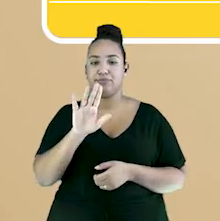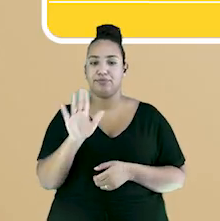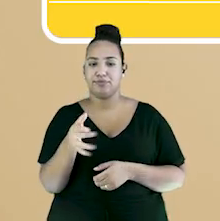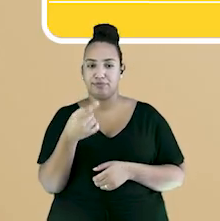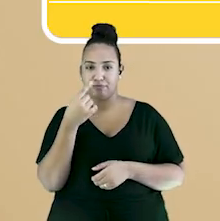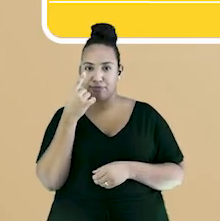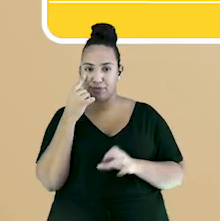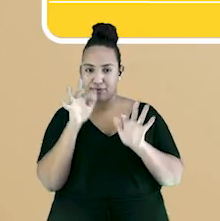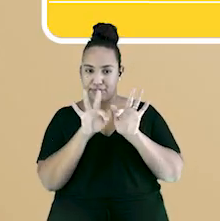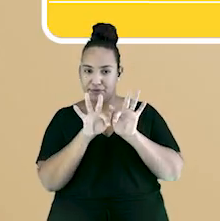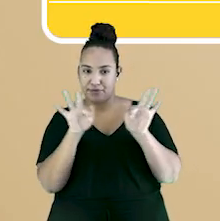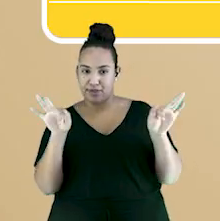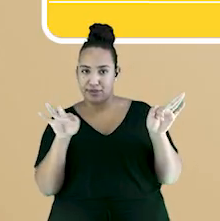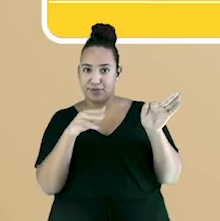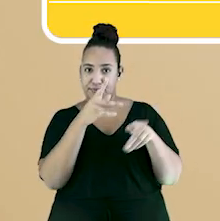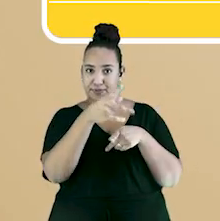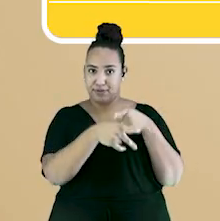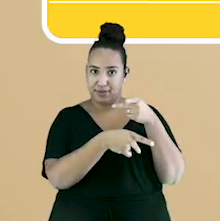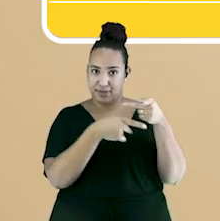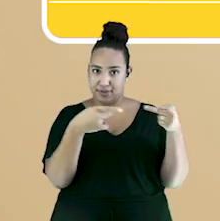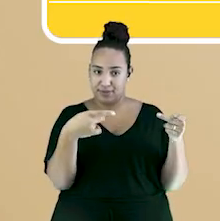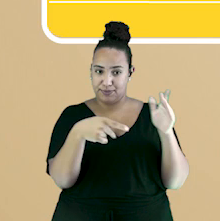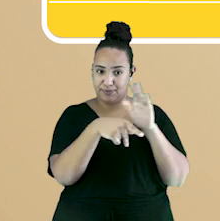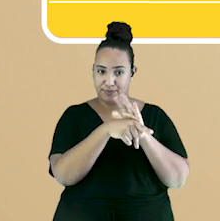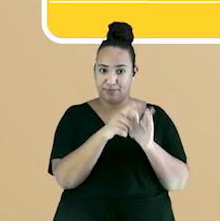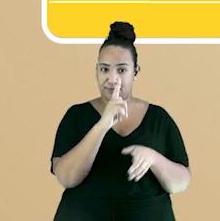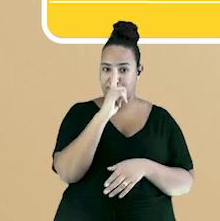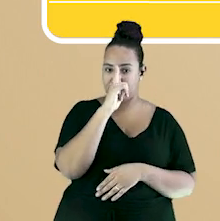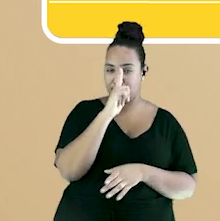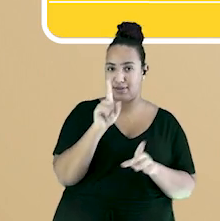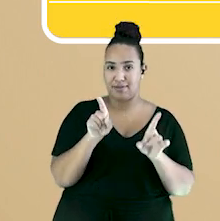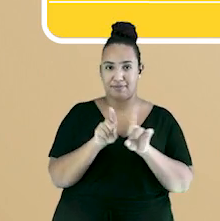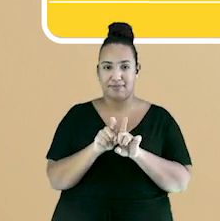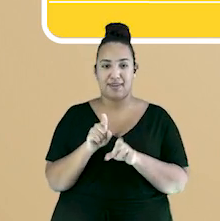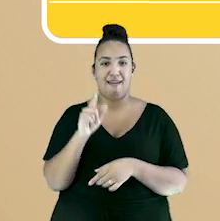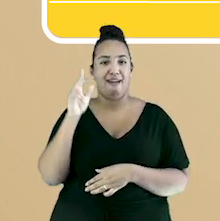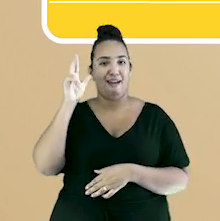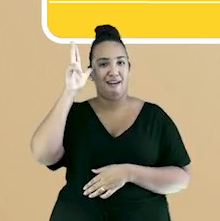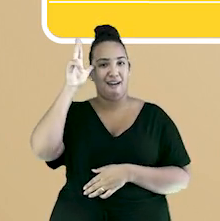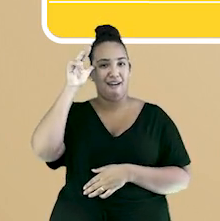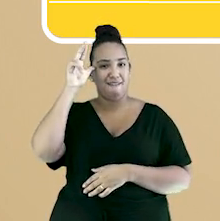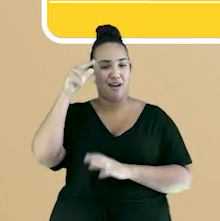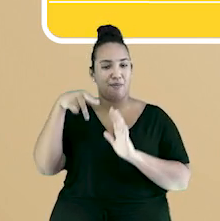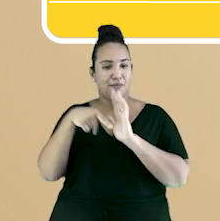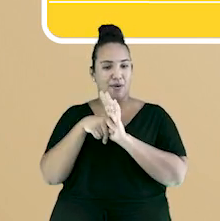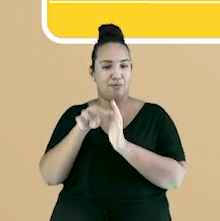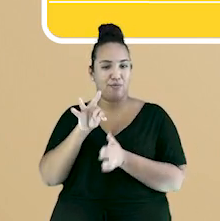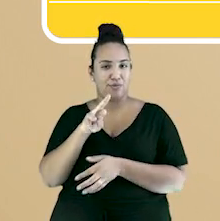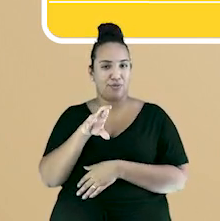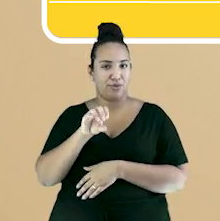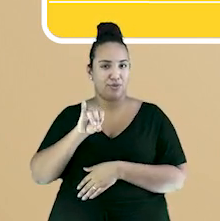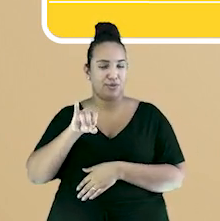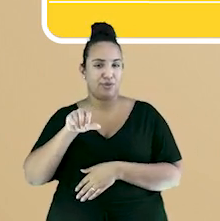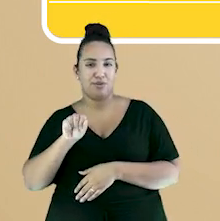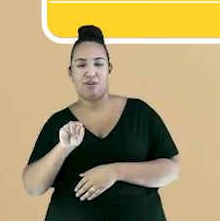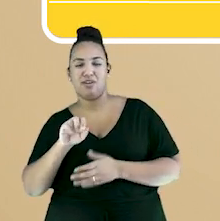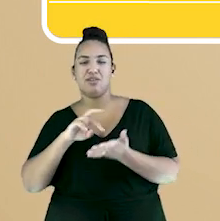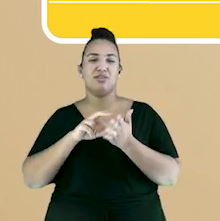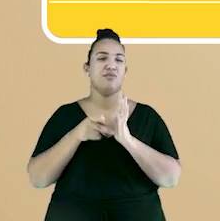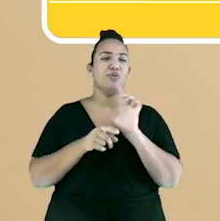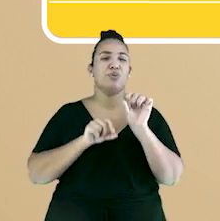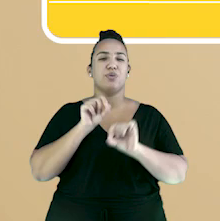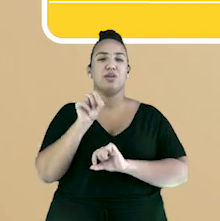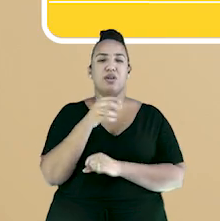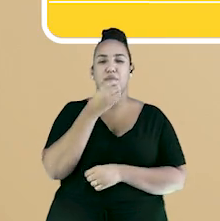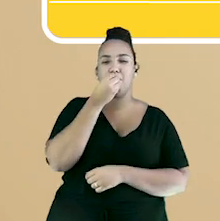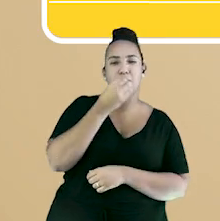ouviu falar dessas expressões? Presente de grego e vira os cavalos de Troia? O que elas significam? São expressões boas ou